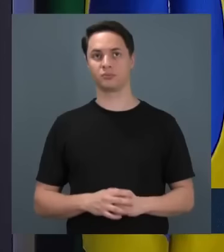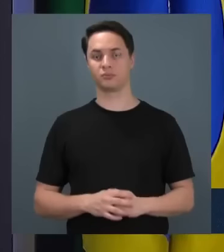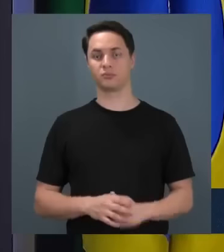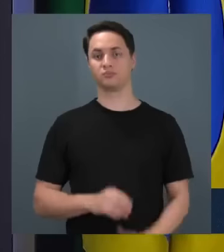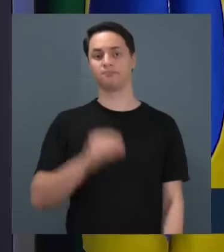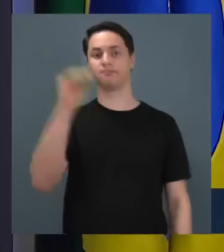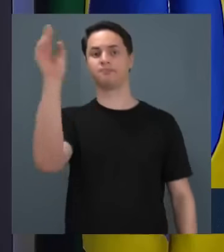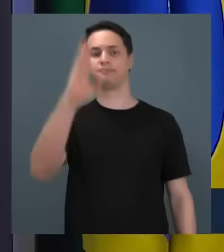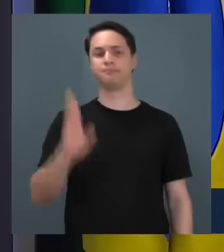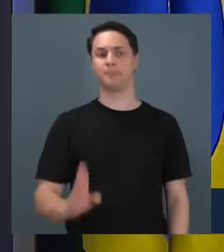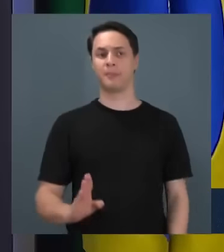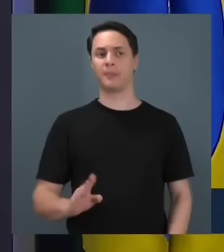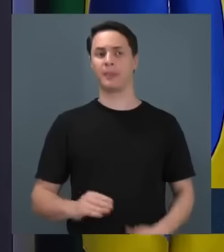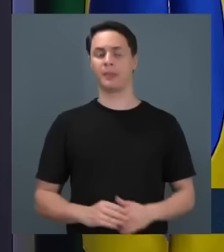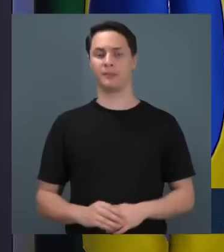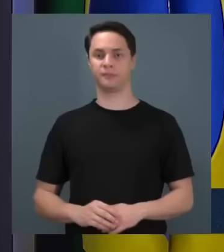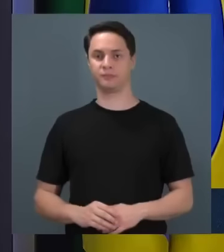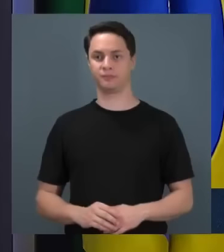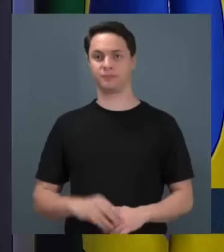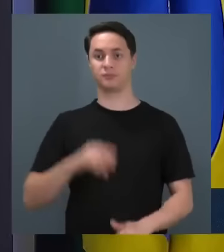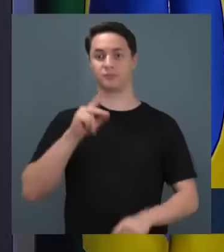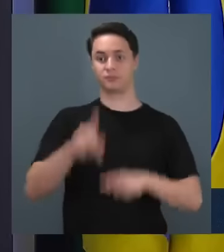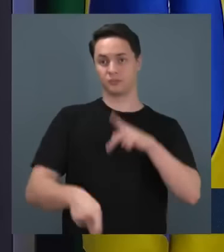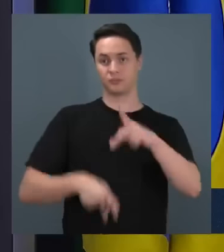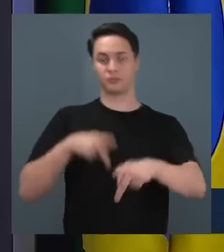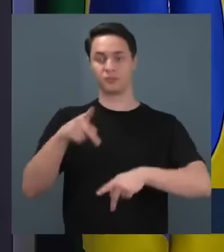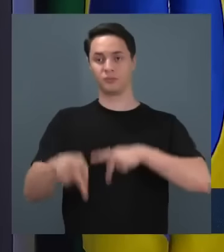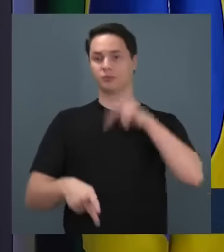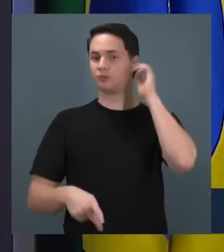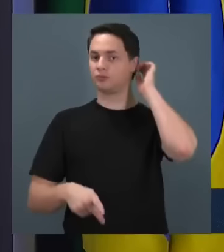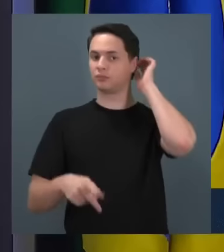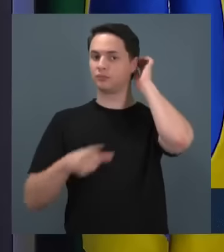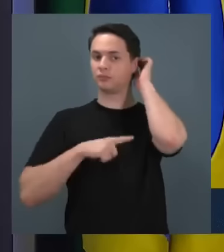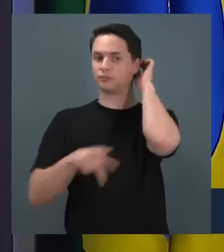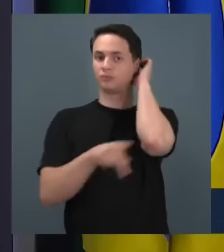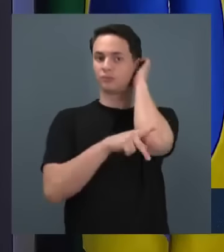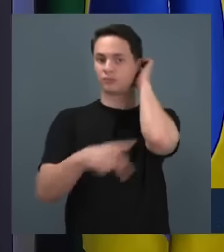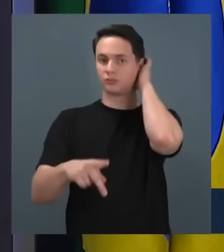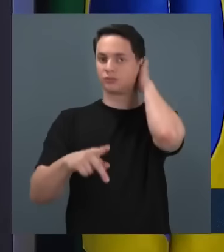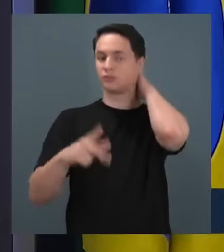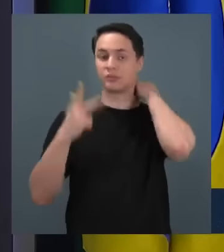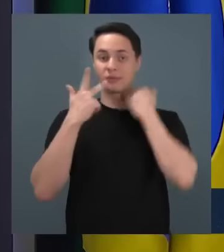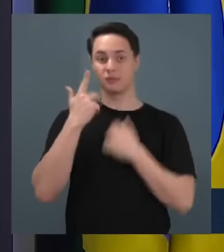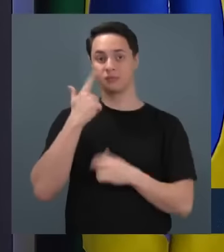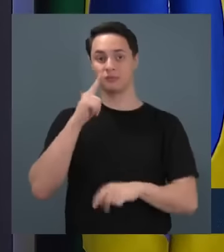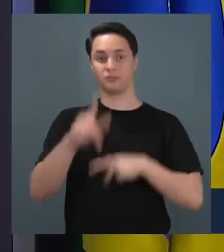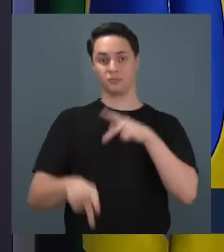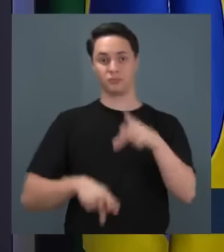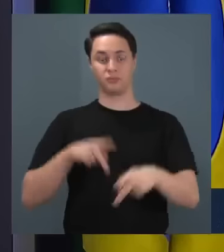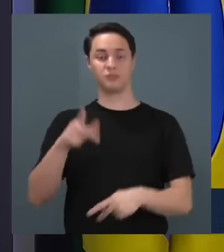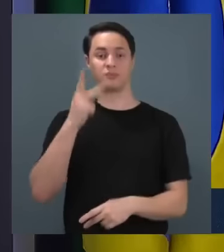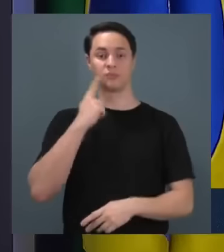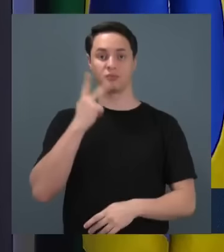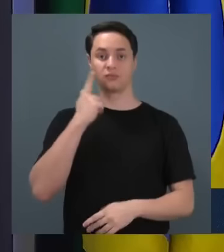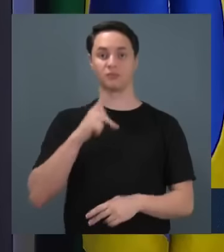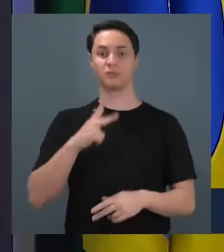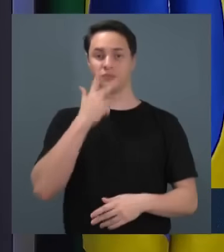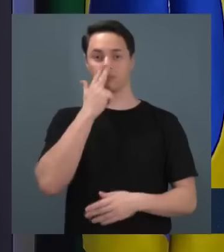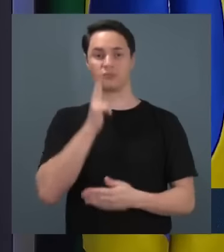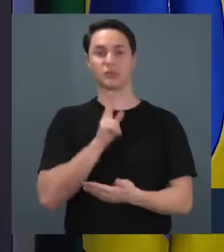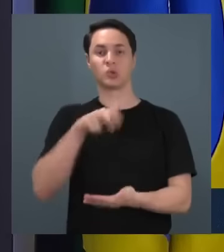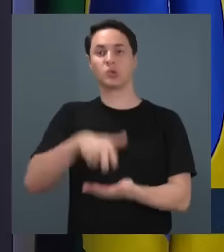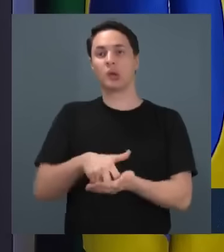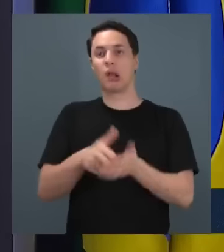brasileiras e brasileiros, um povo do Ceará, o cearense, está de joelhos para o